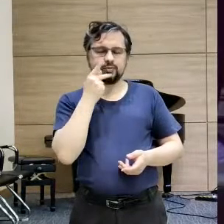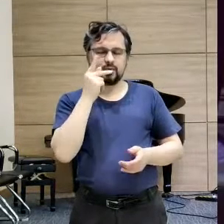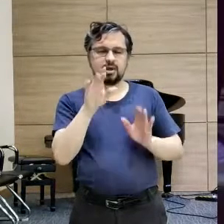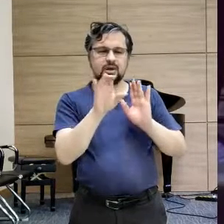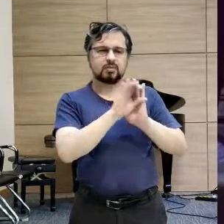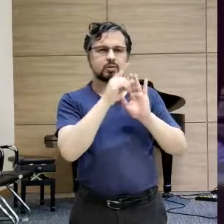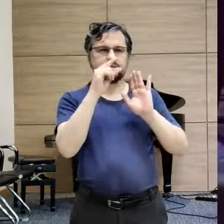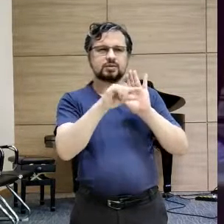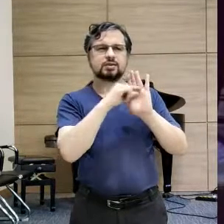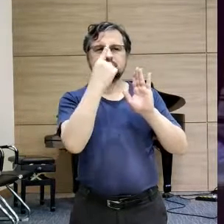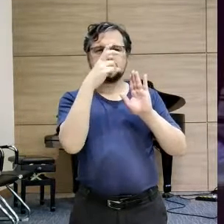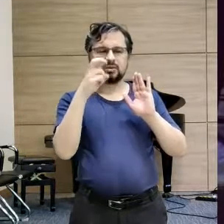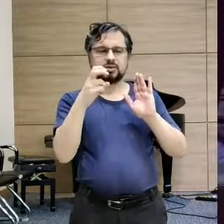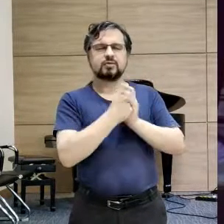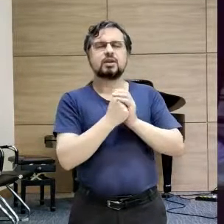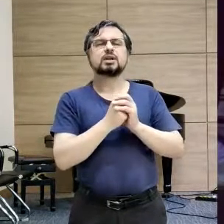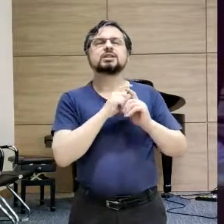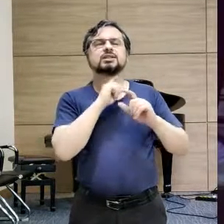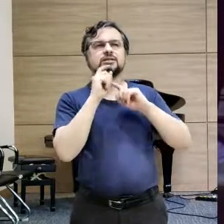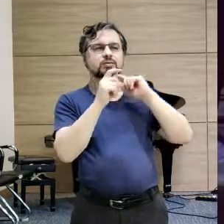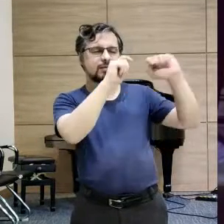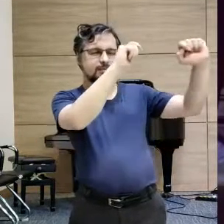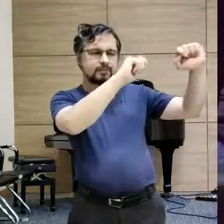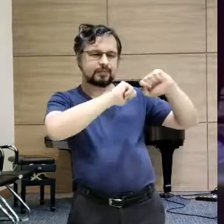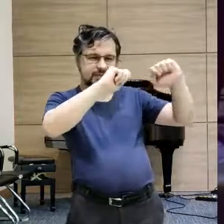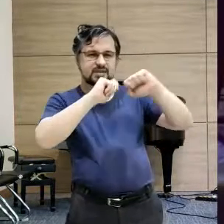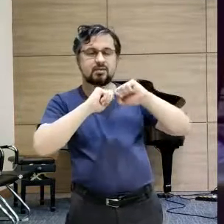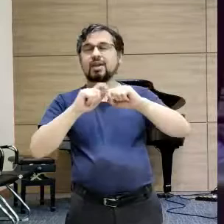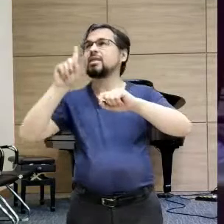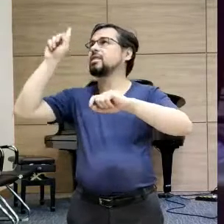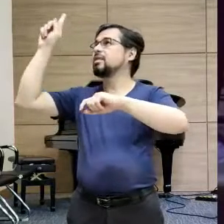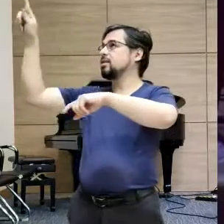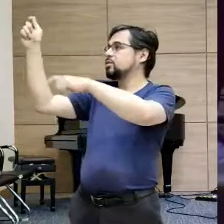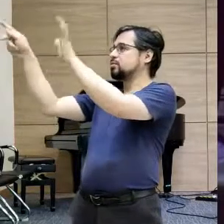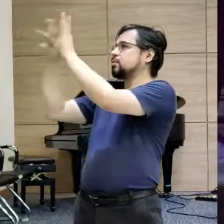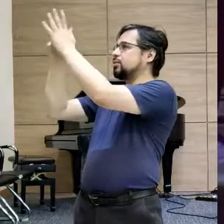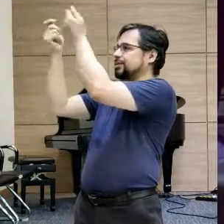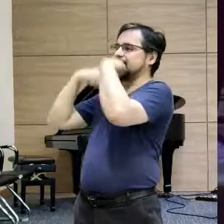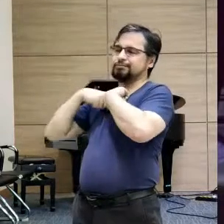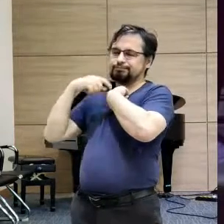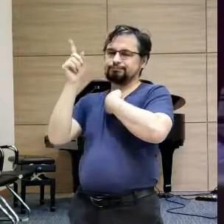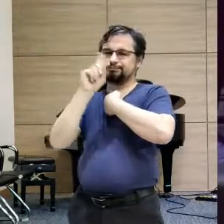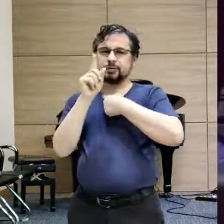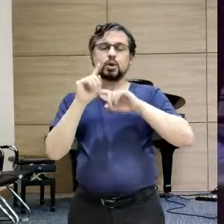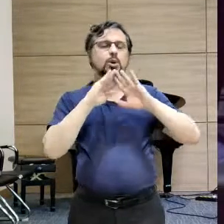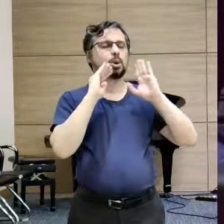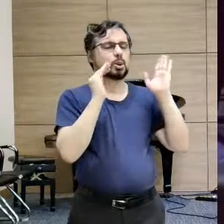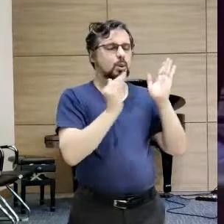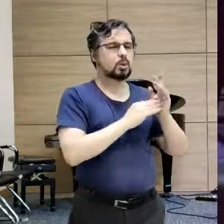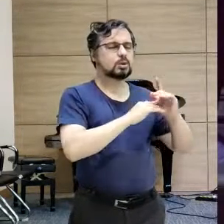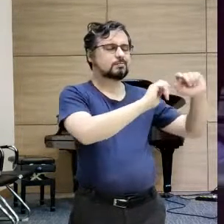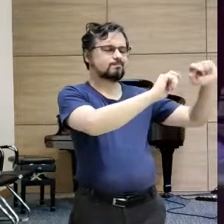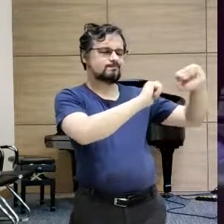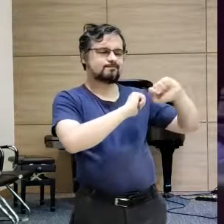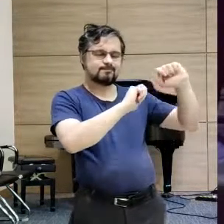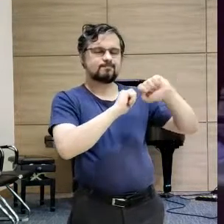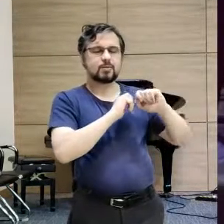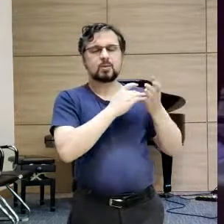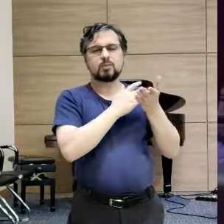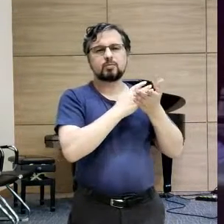seguinte: nenhuma tentação é dada por Deus, porque toda tentação, ela começa